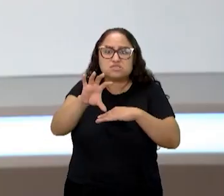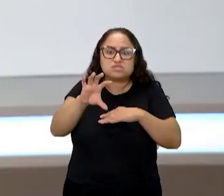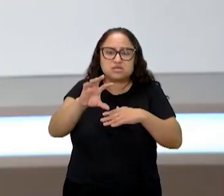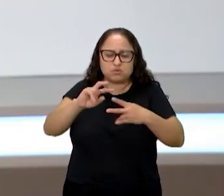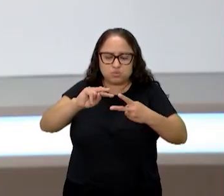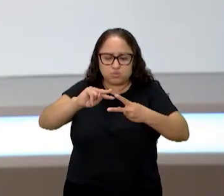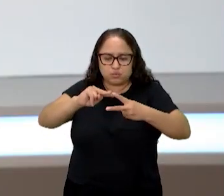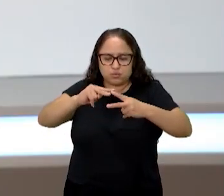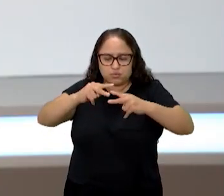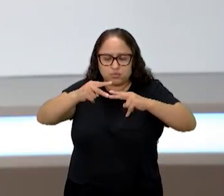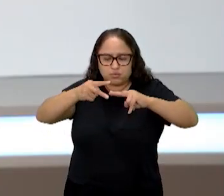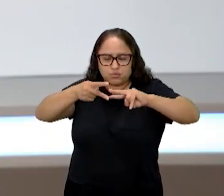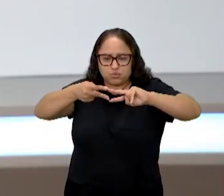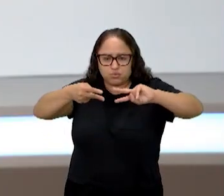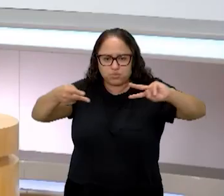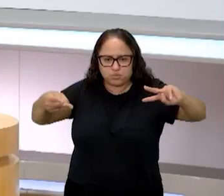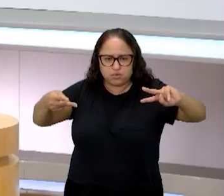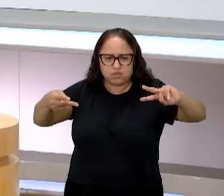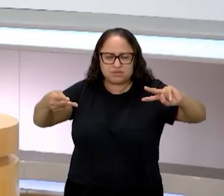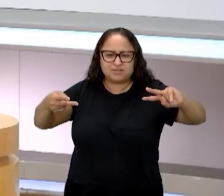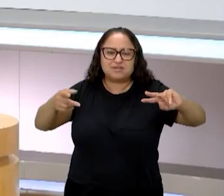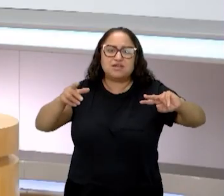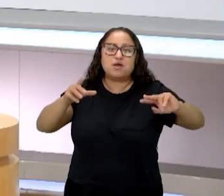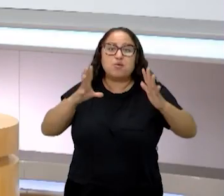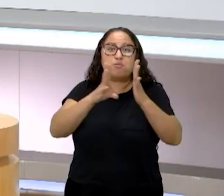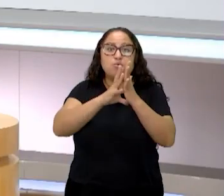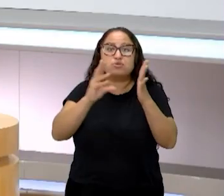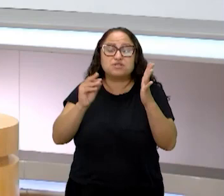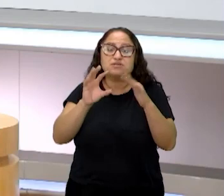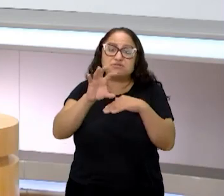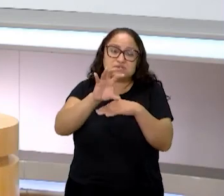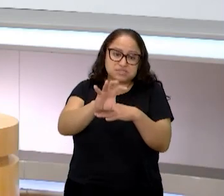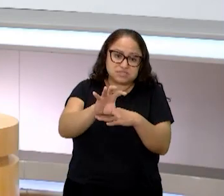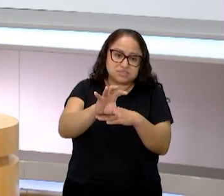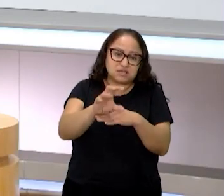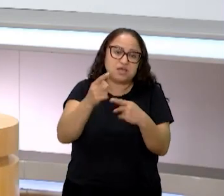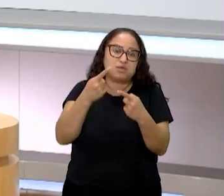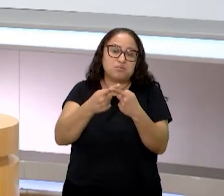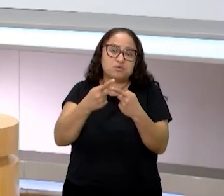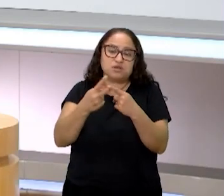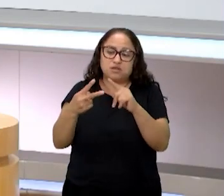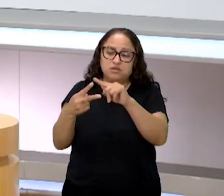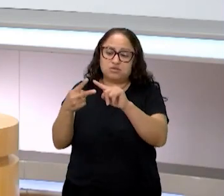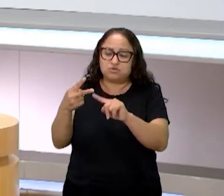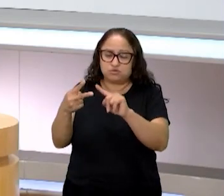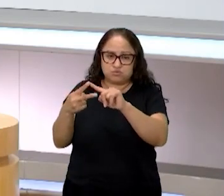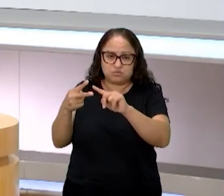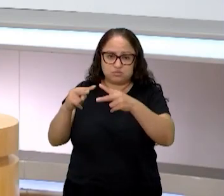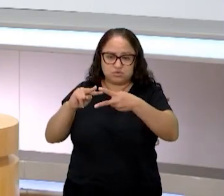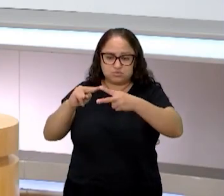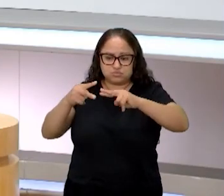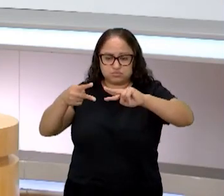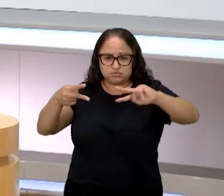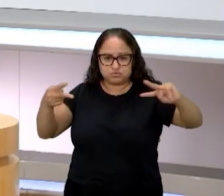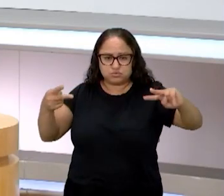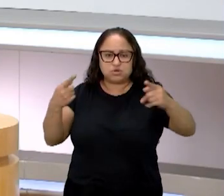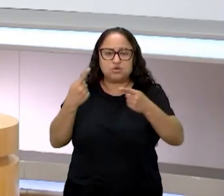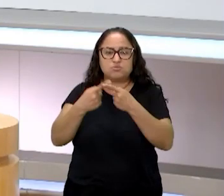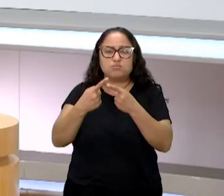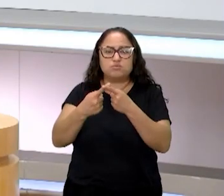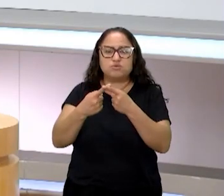espiralado, né? Justamente ele tem esse modelo espiralado, esse modelo de dupla hélice que a gente chama, por causa